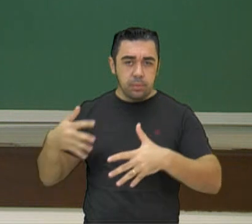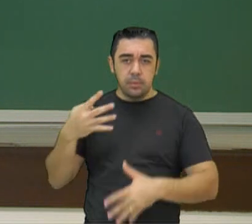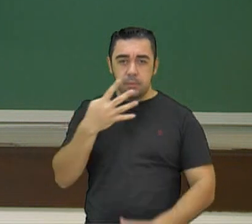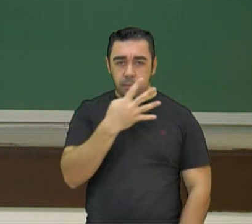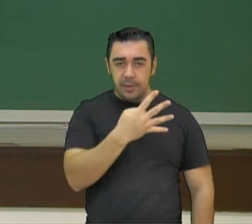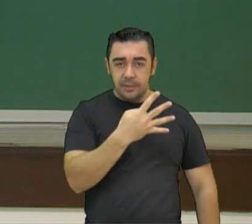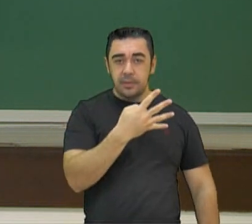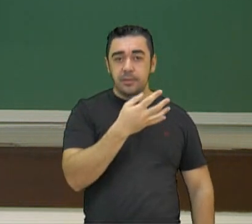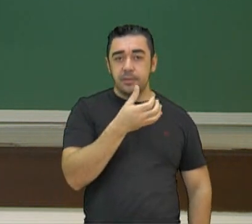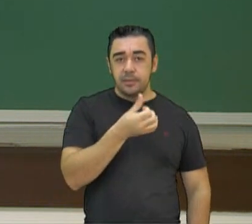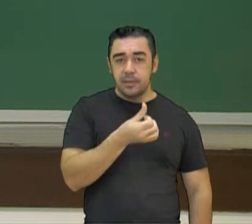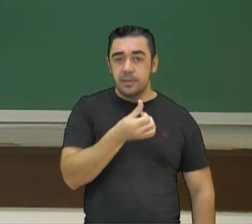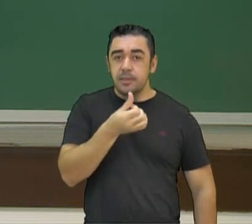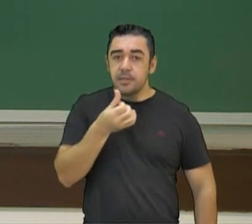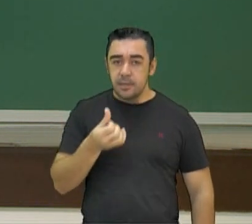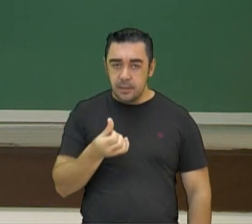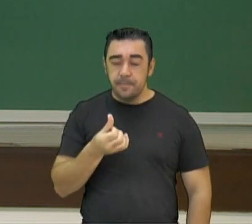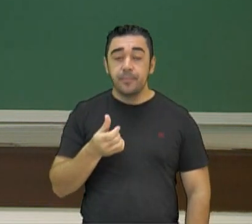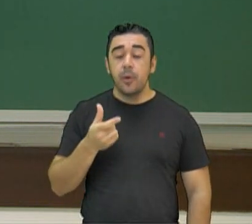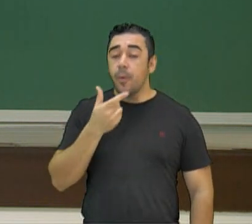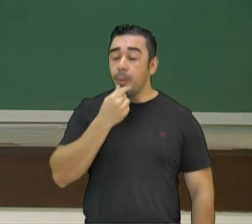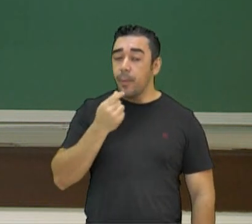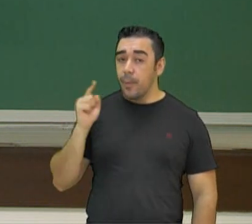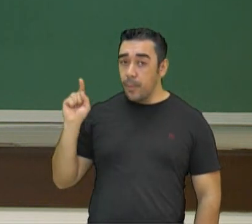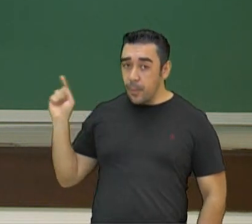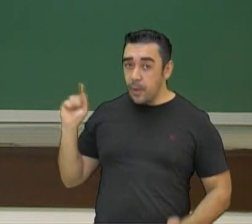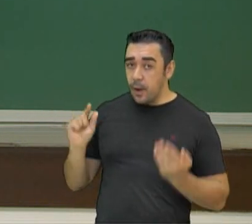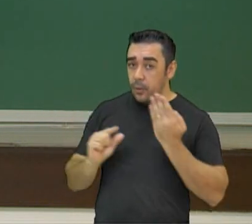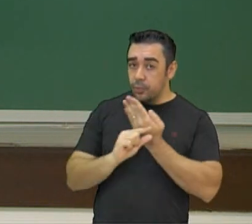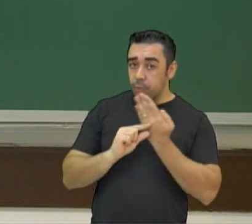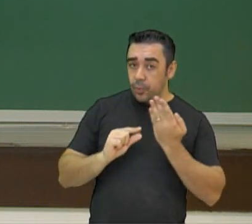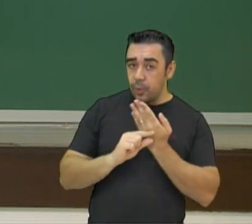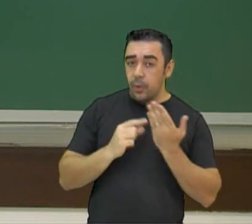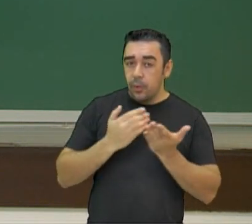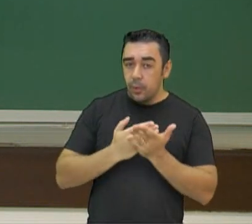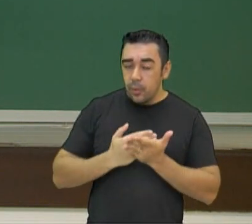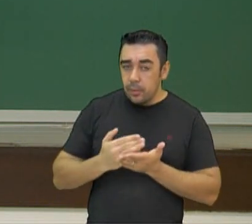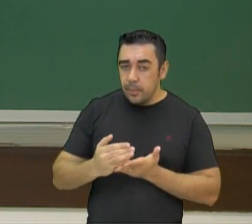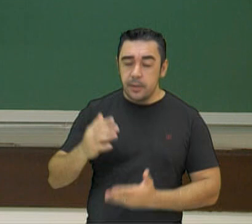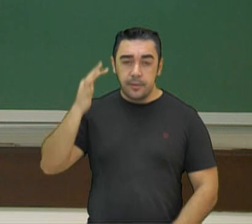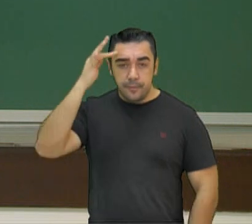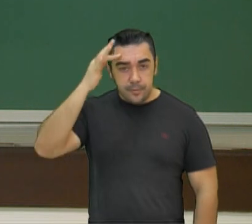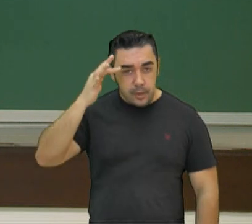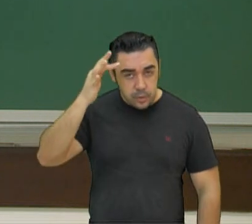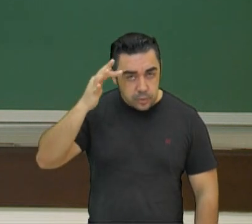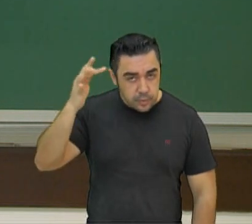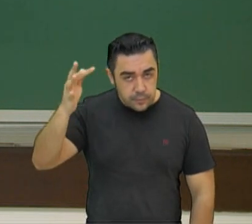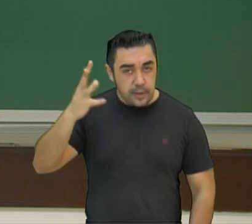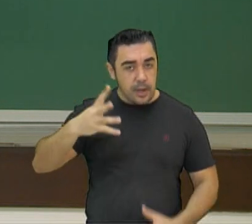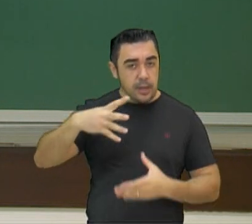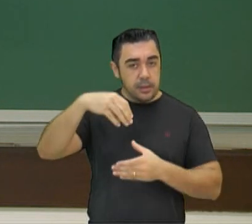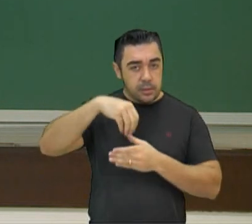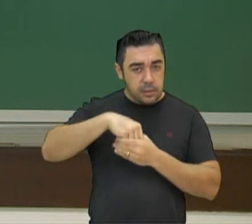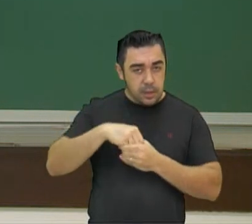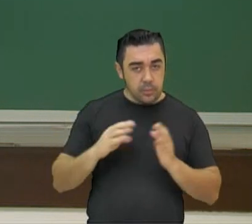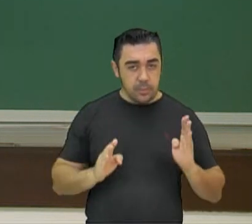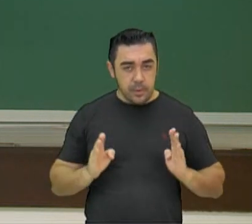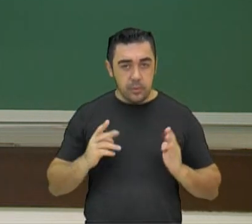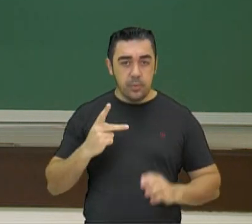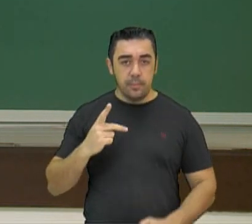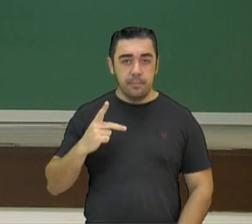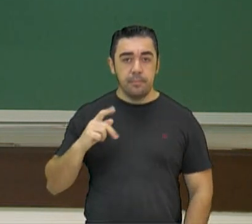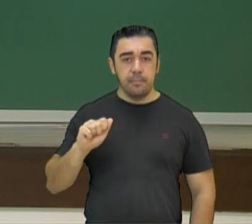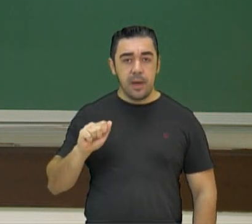476. Então quando Severino Boécio começa a filosofar e a refletir essas coisas dentro da patrística, já